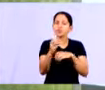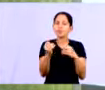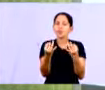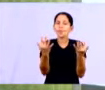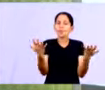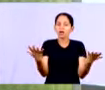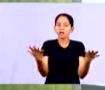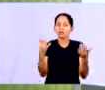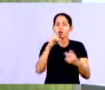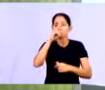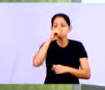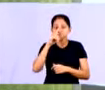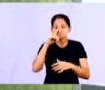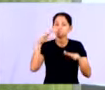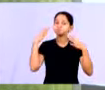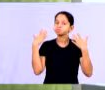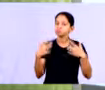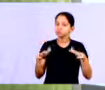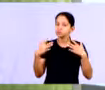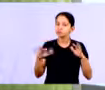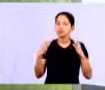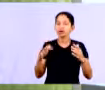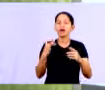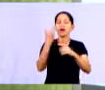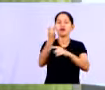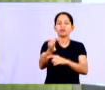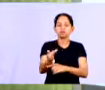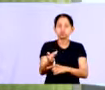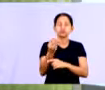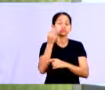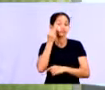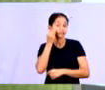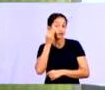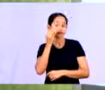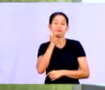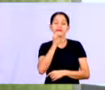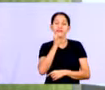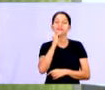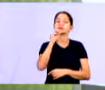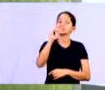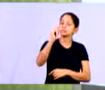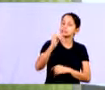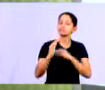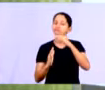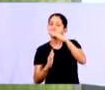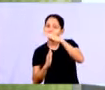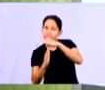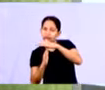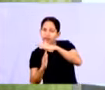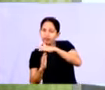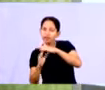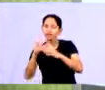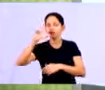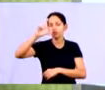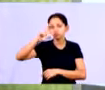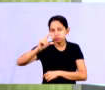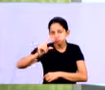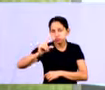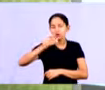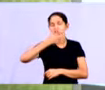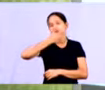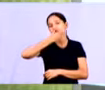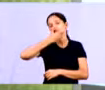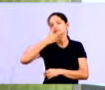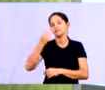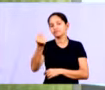seu risco, maior seu retorno. E nessa perspectiva a gente entende, quanto menor o risco, também menor seu retorno.